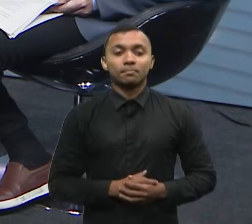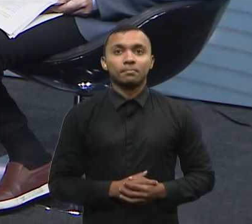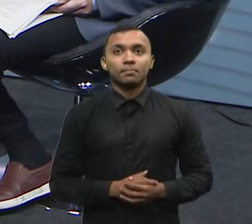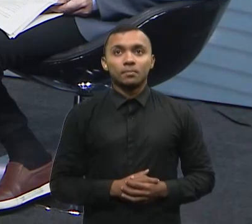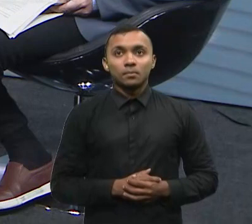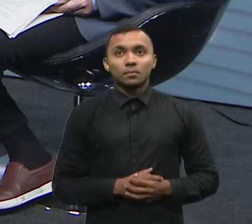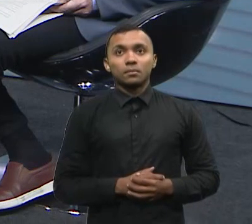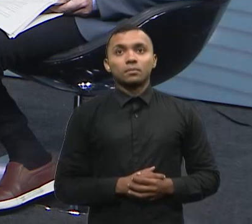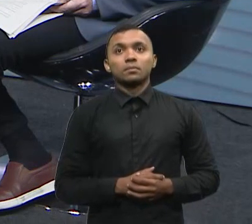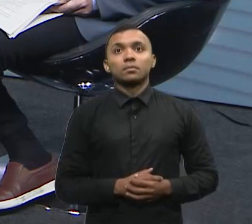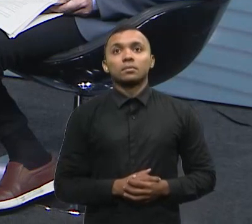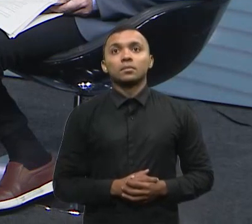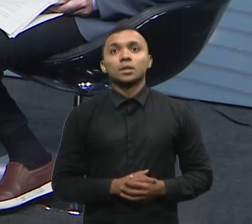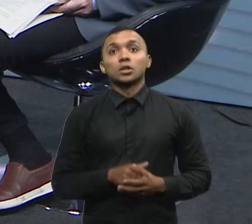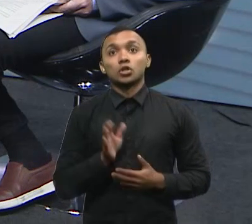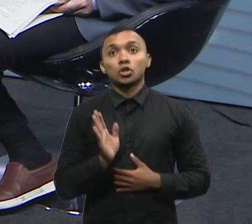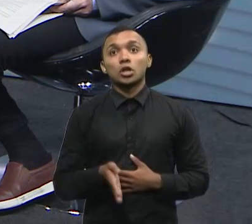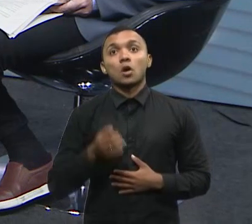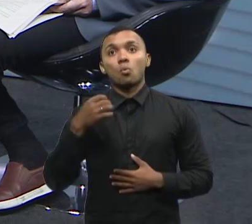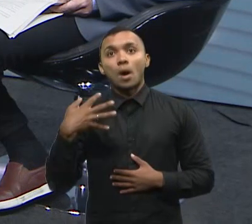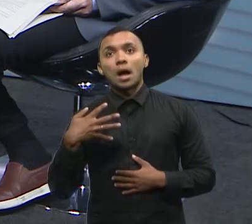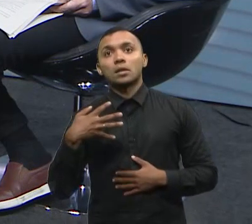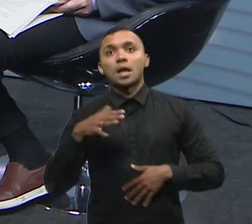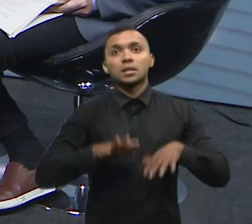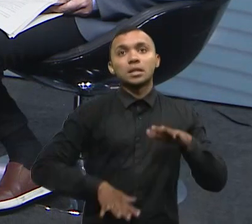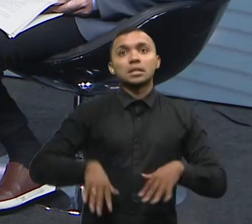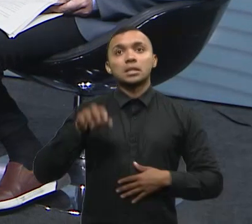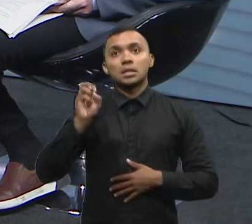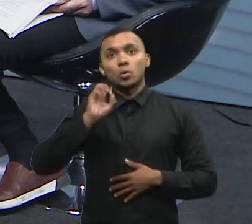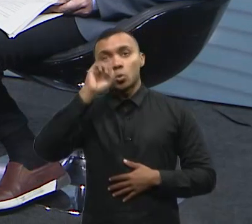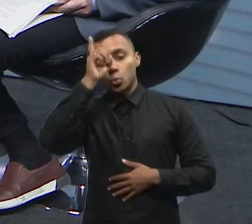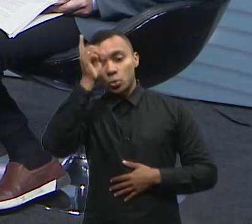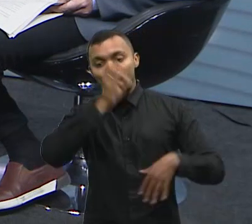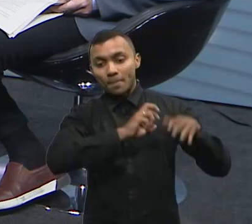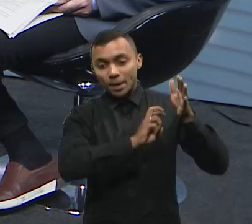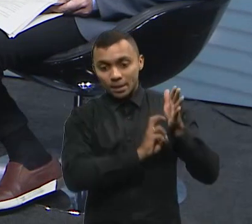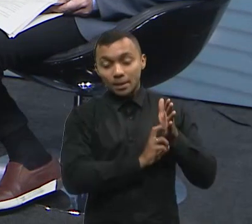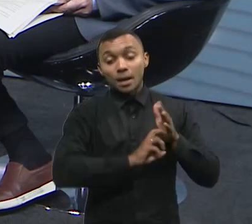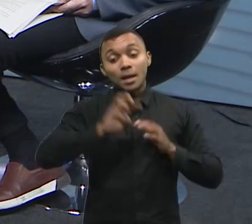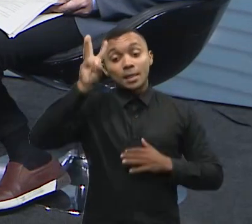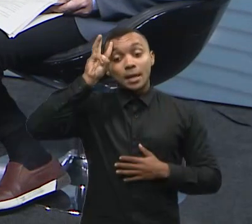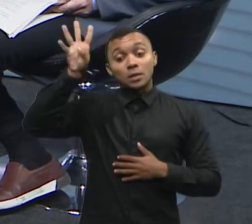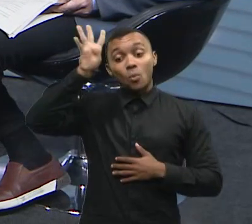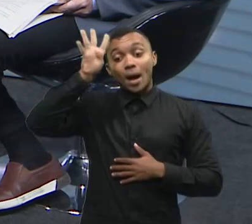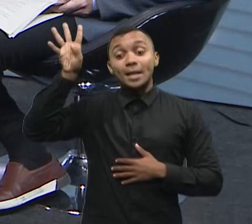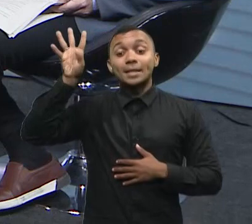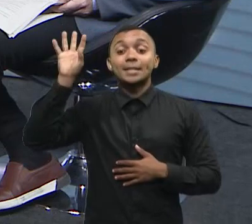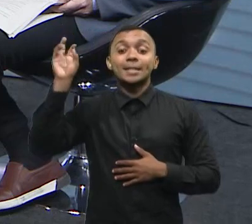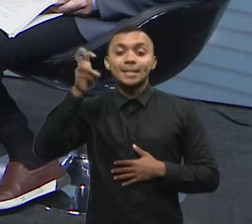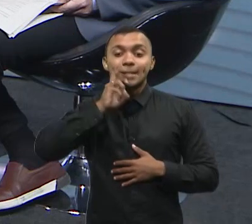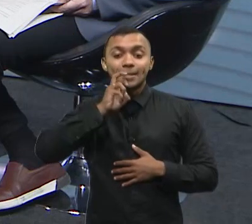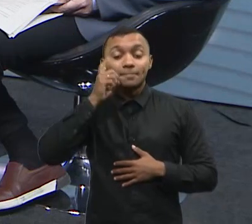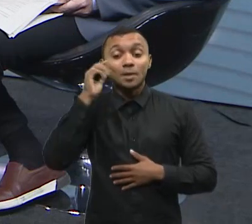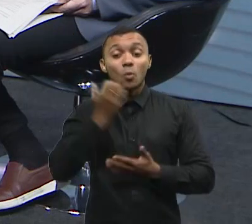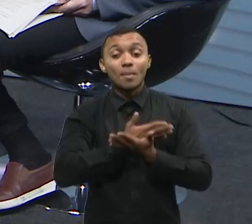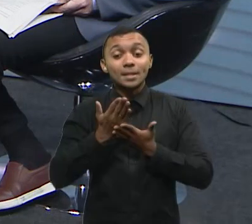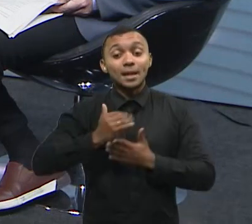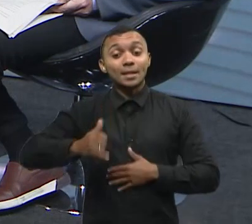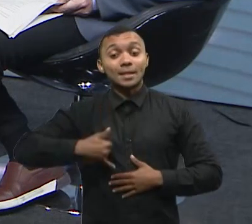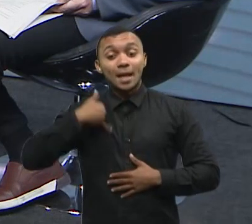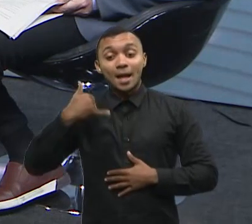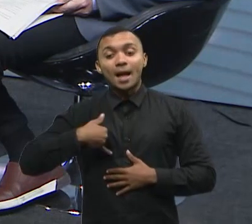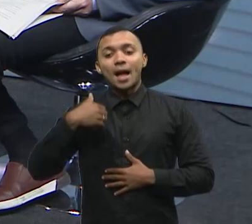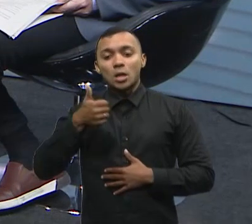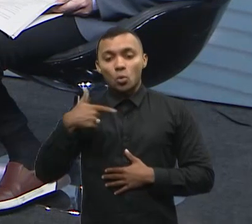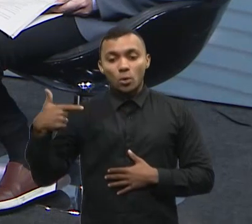são 4, 5 terapias por manhã, né? Segunda e quarta, terça e quinta. A partir dos 12,